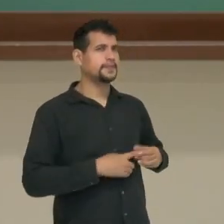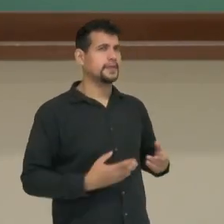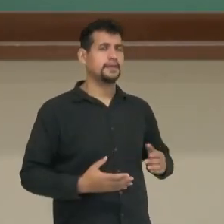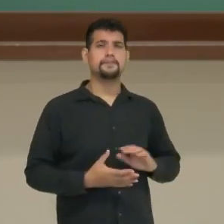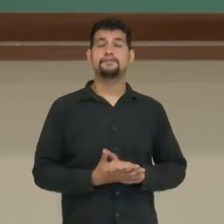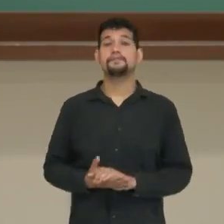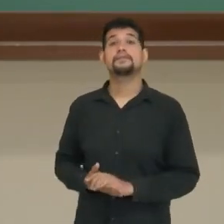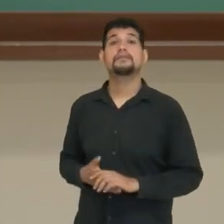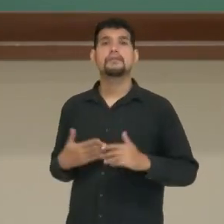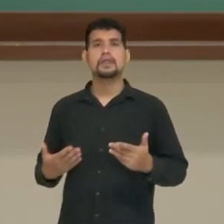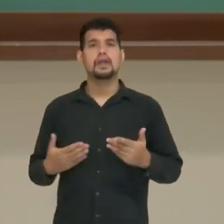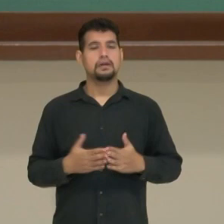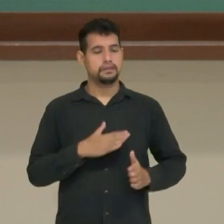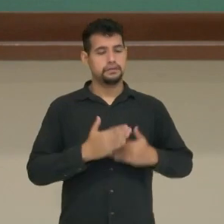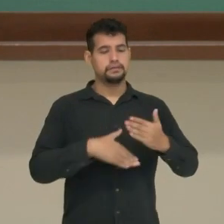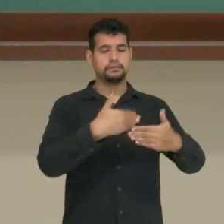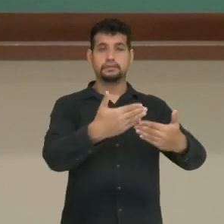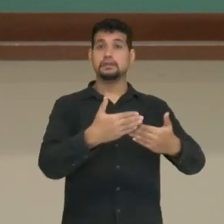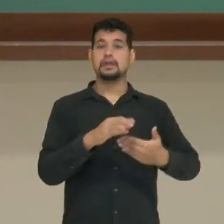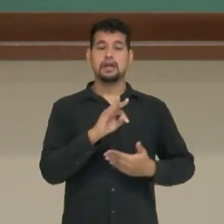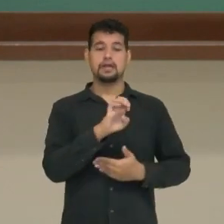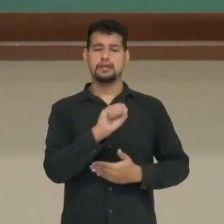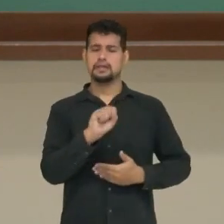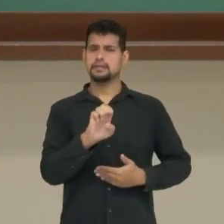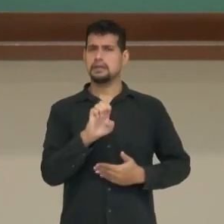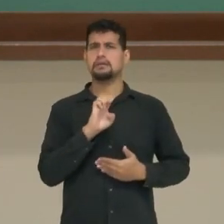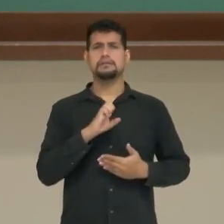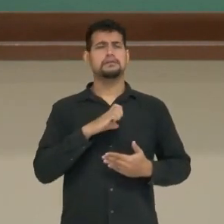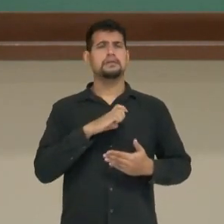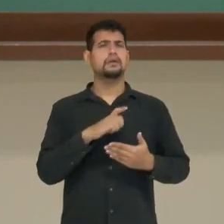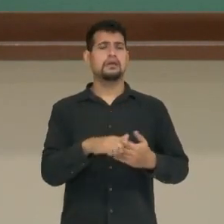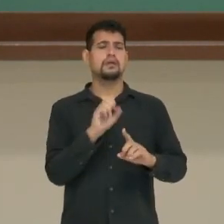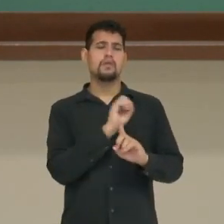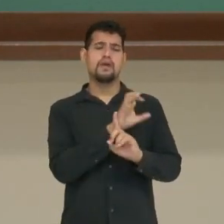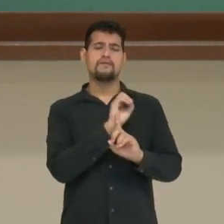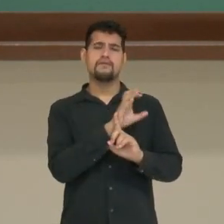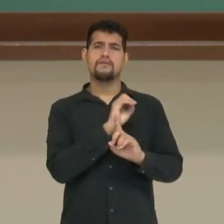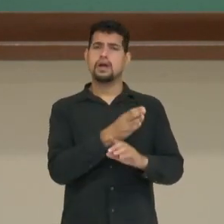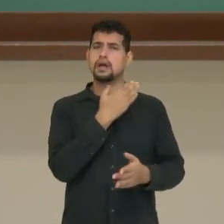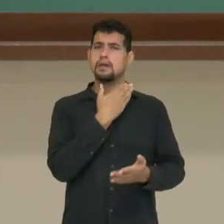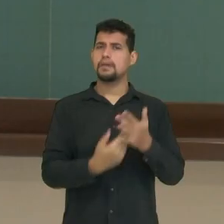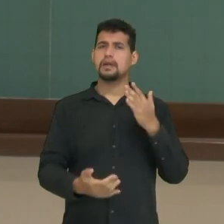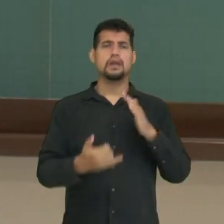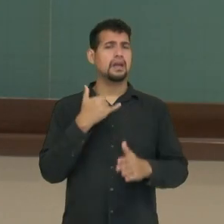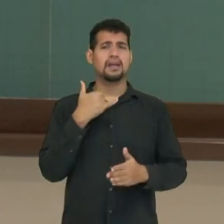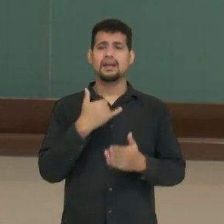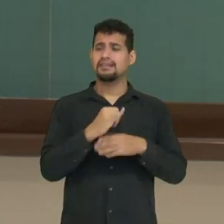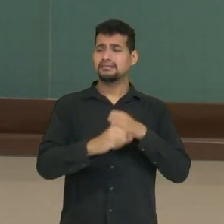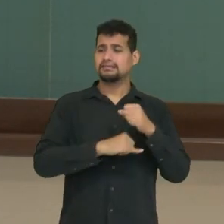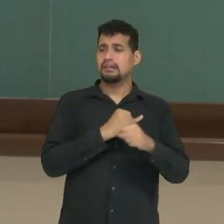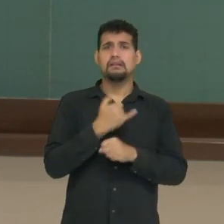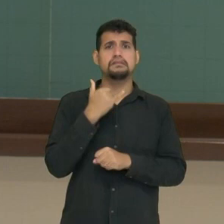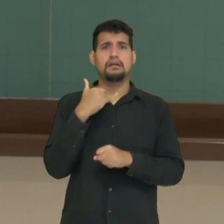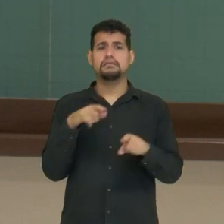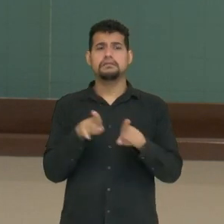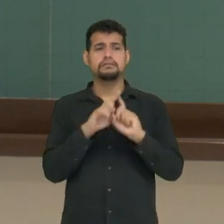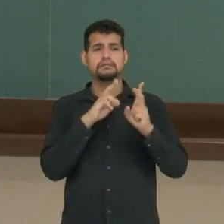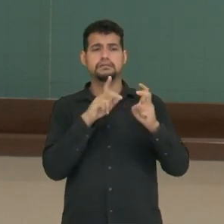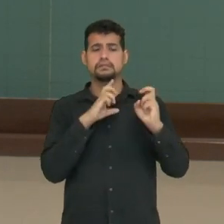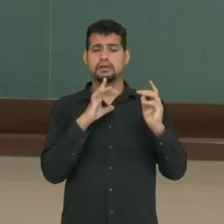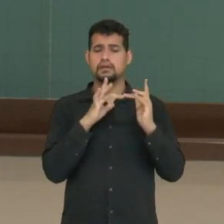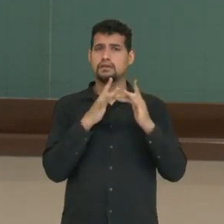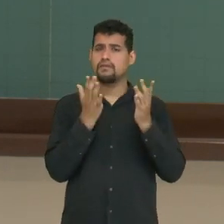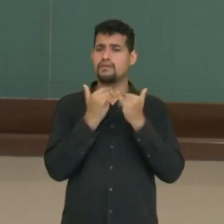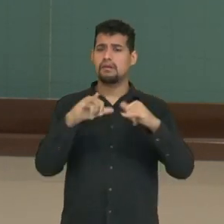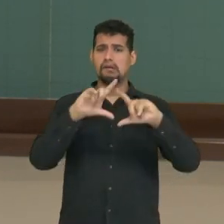Voltei. Então, partindo da tese, estar sem Wi-Fi, perder a cobertura do telefone celular, ver a nossa conexão de